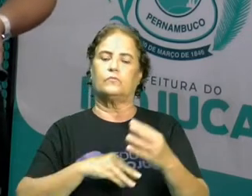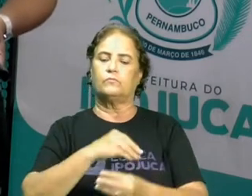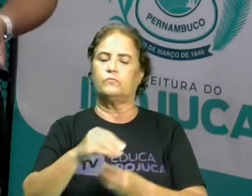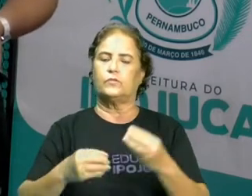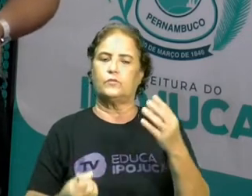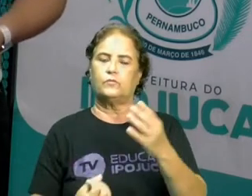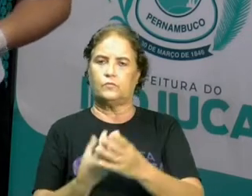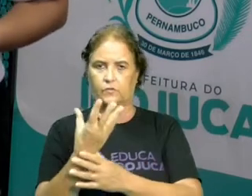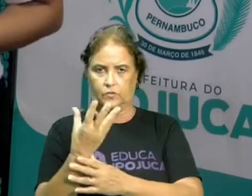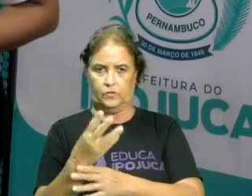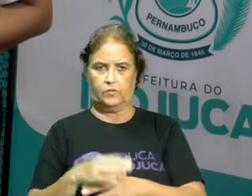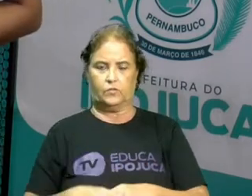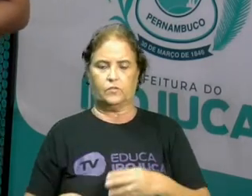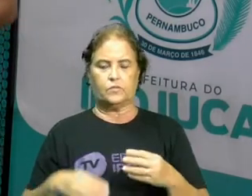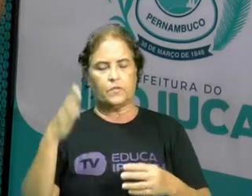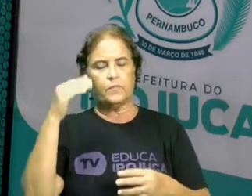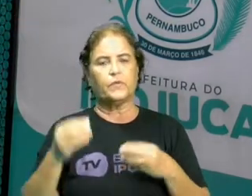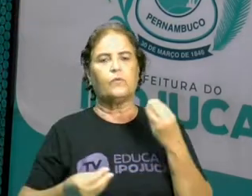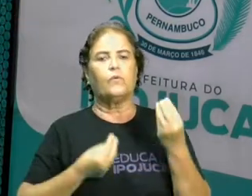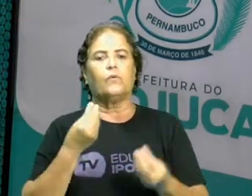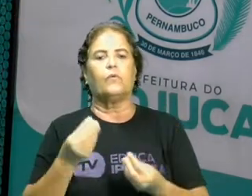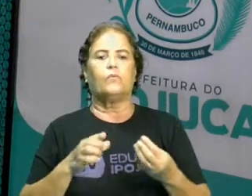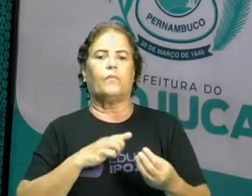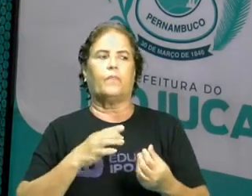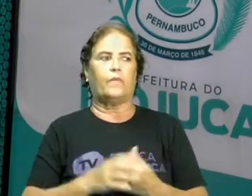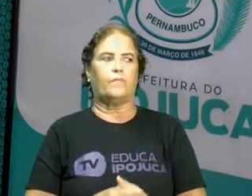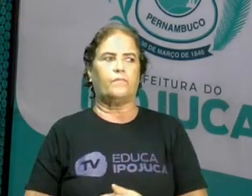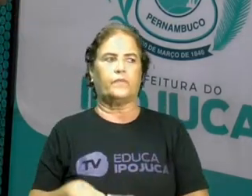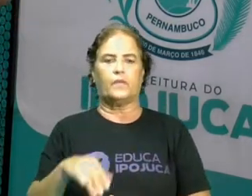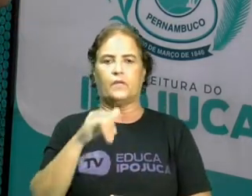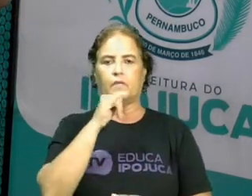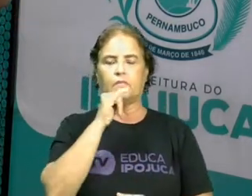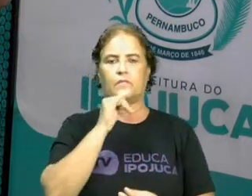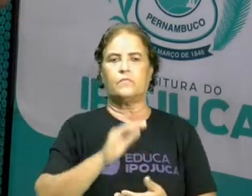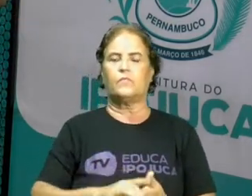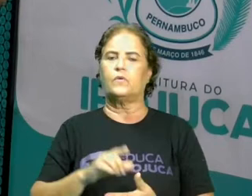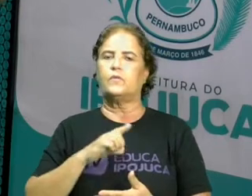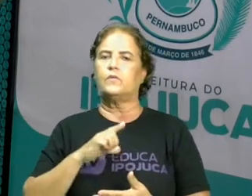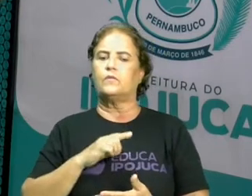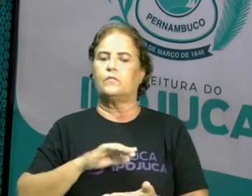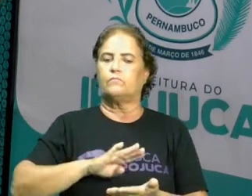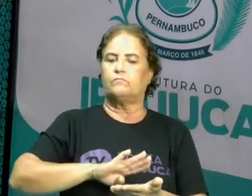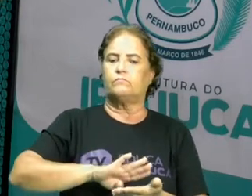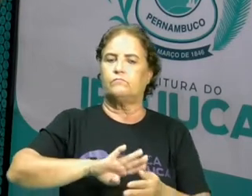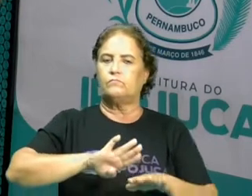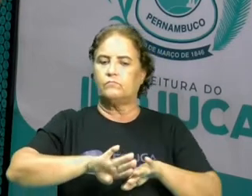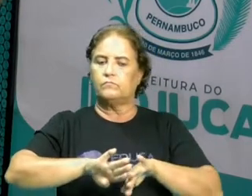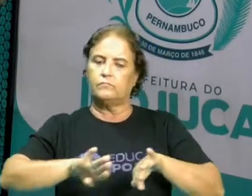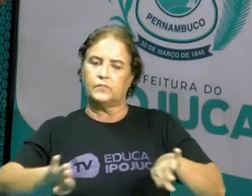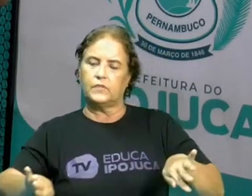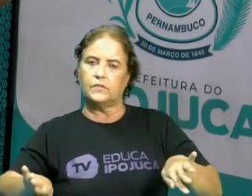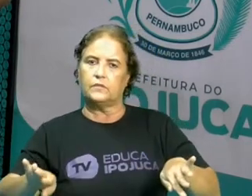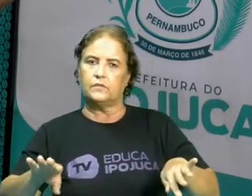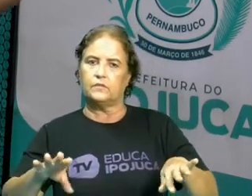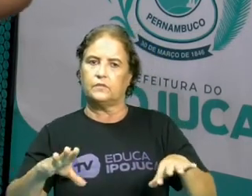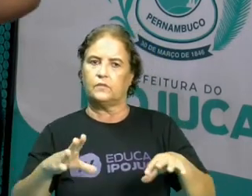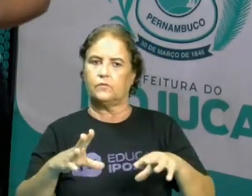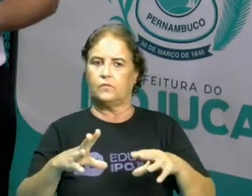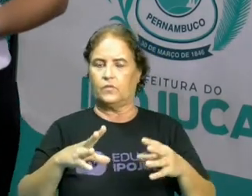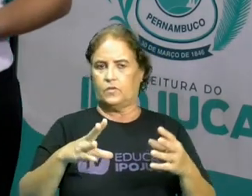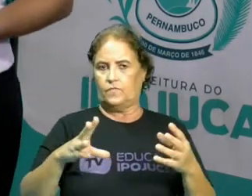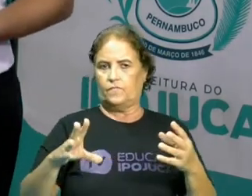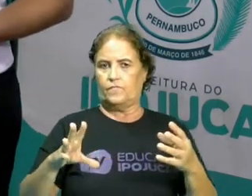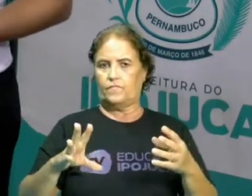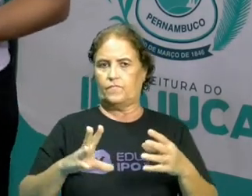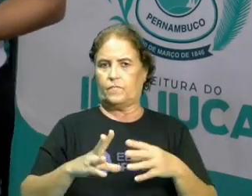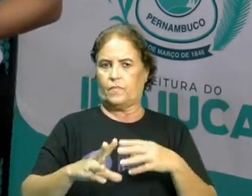misturas estão. Então, por exemplo, aqui eu tenho um sistema de separação de mistura heterogêneas e elas têm